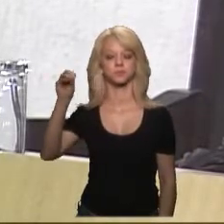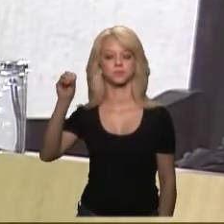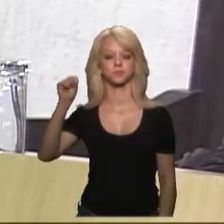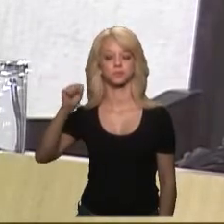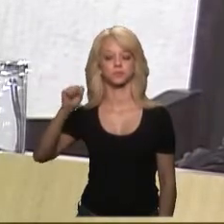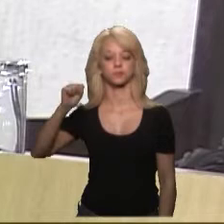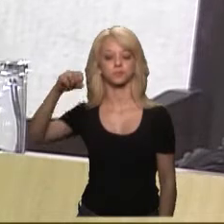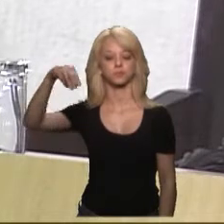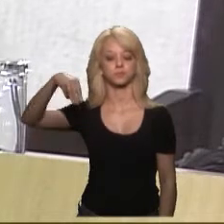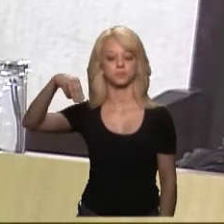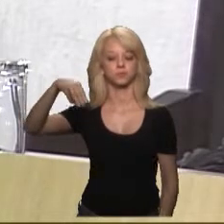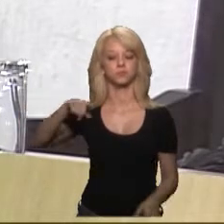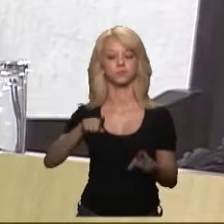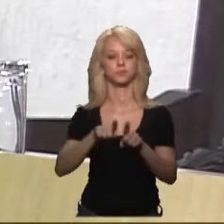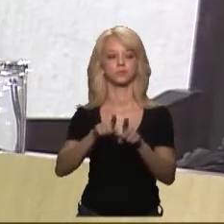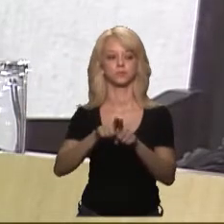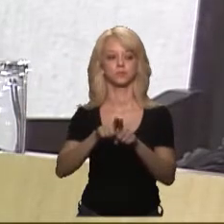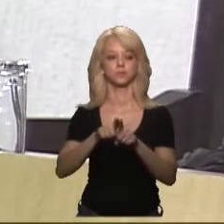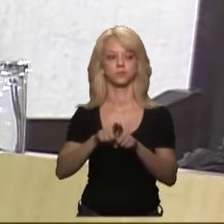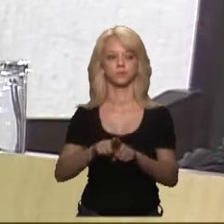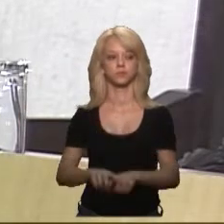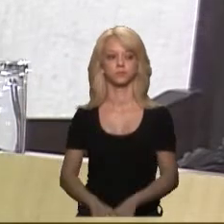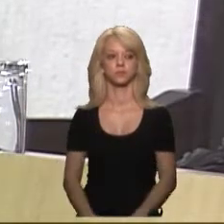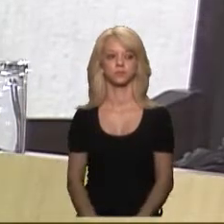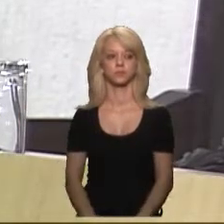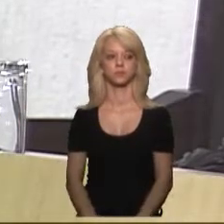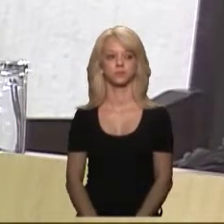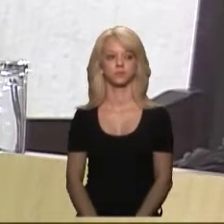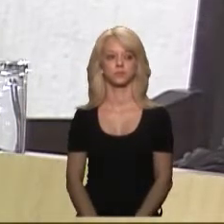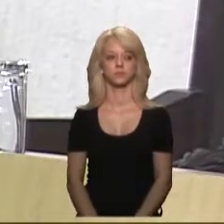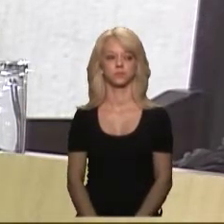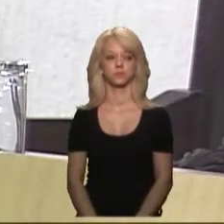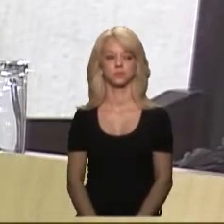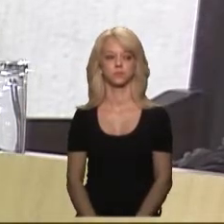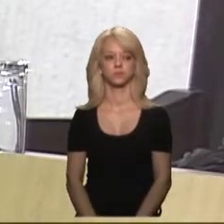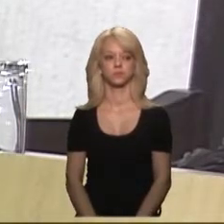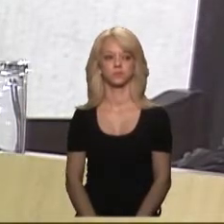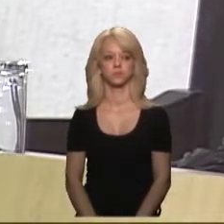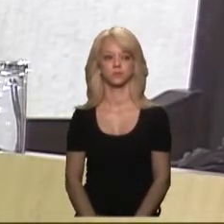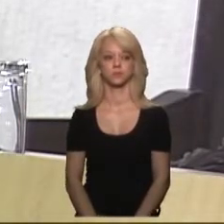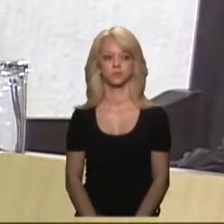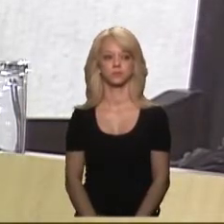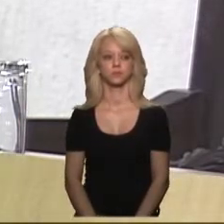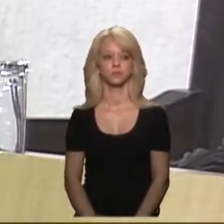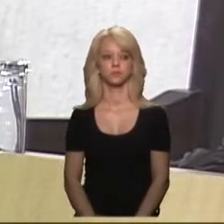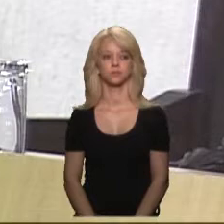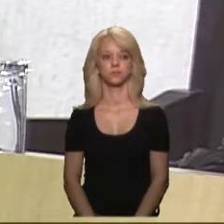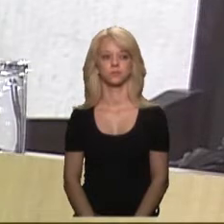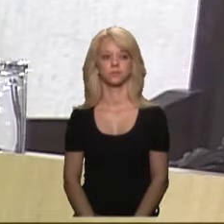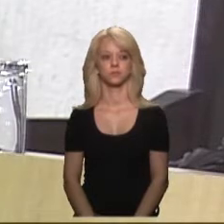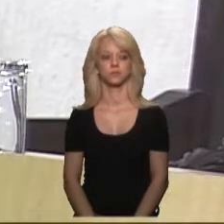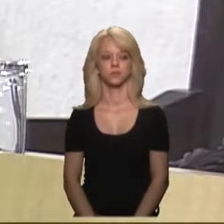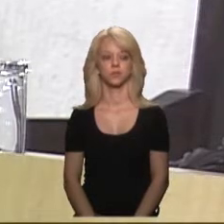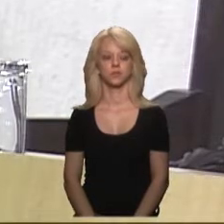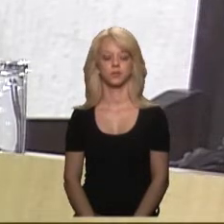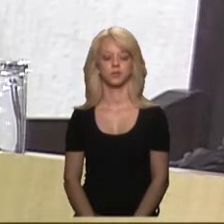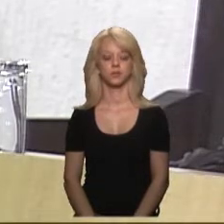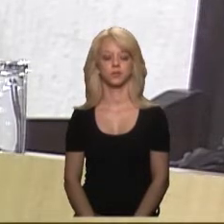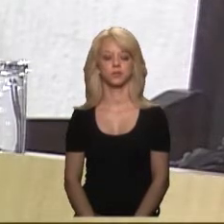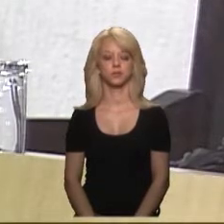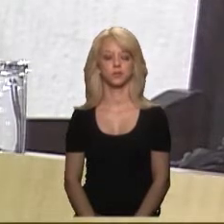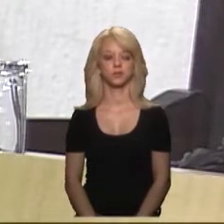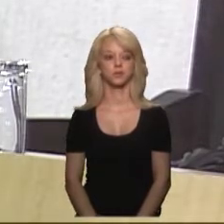de pós-graduação, lato sensu e cursos de pós-graduação,